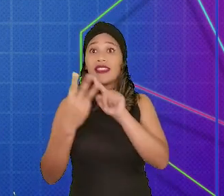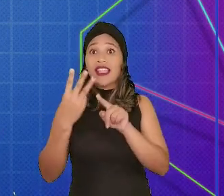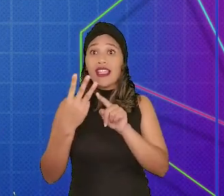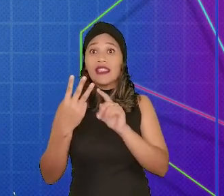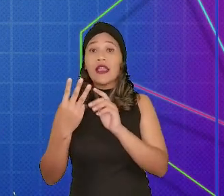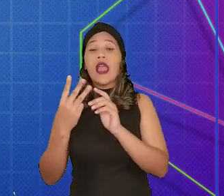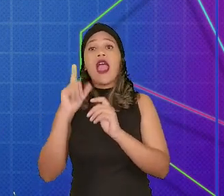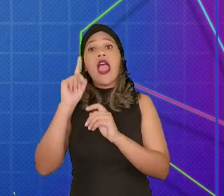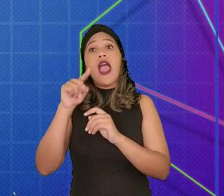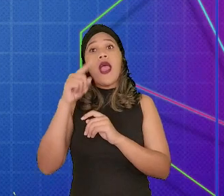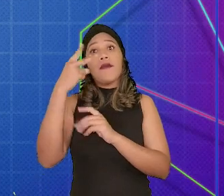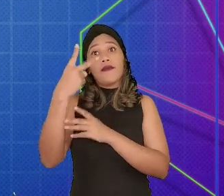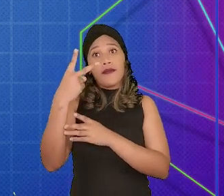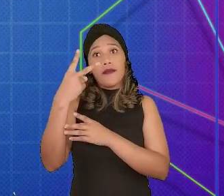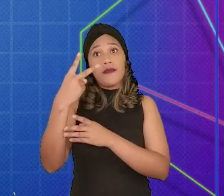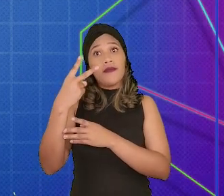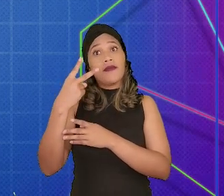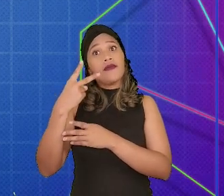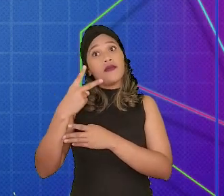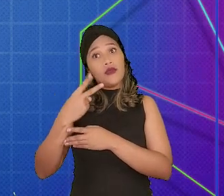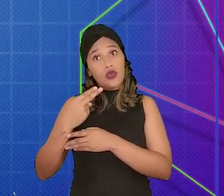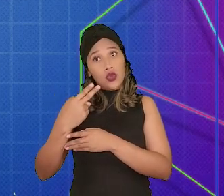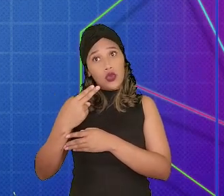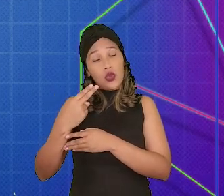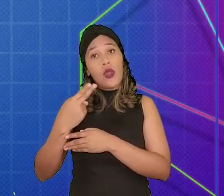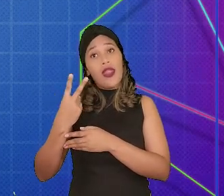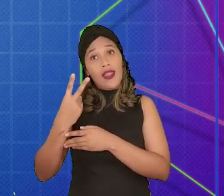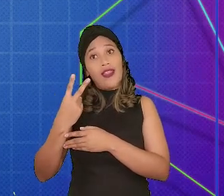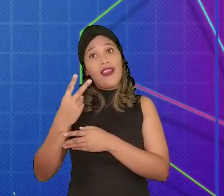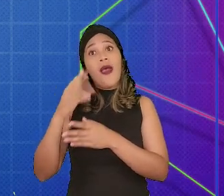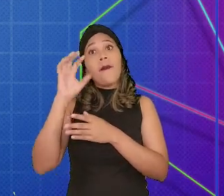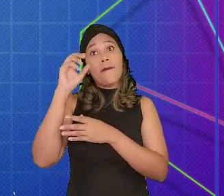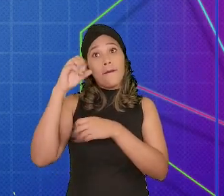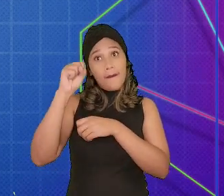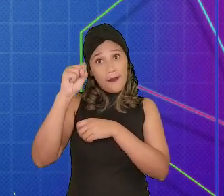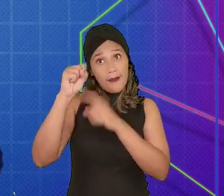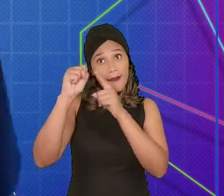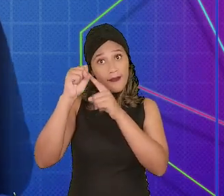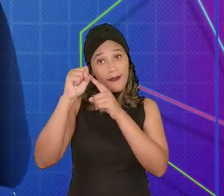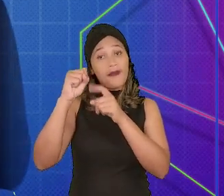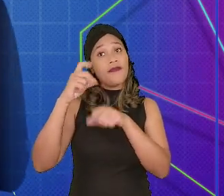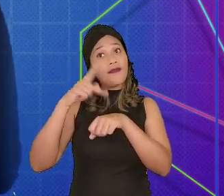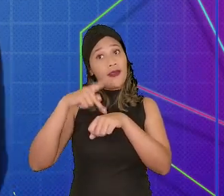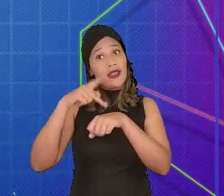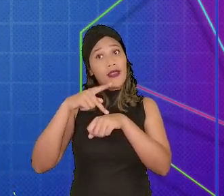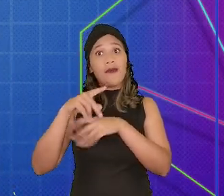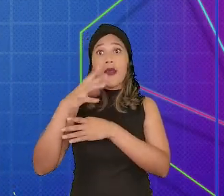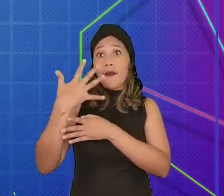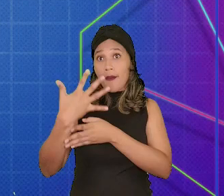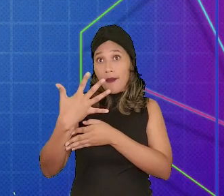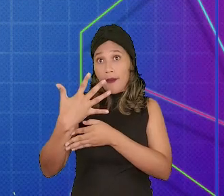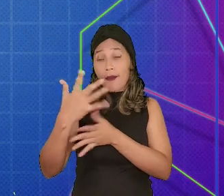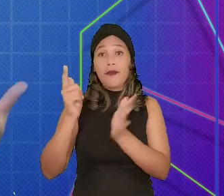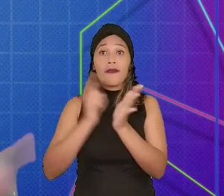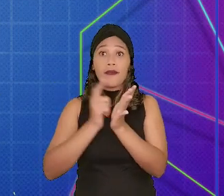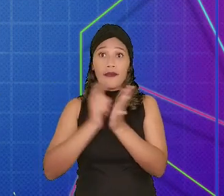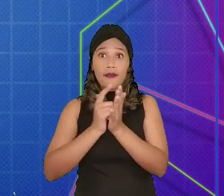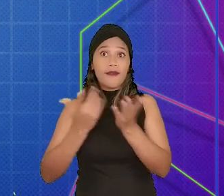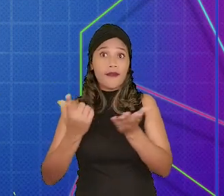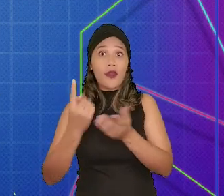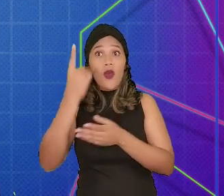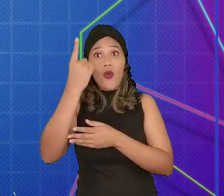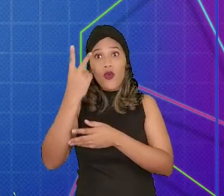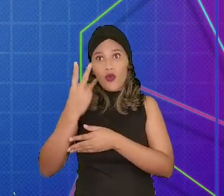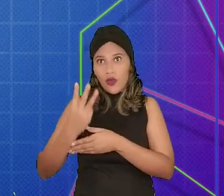representam cada uma das opções: pedra, tesoura e papel. Assim, o 0 equivale a pedra, o 1 a